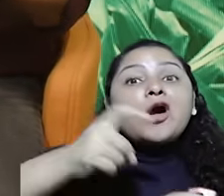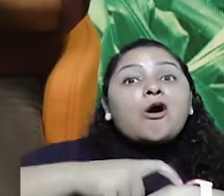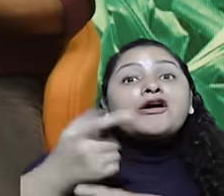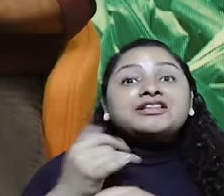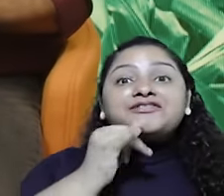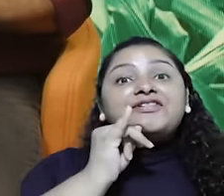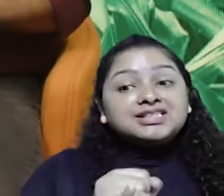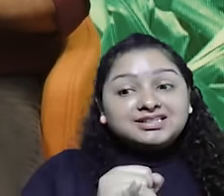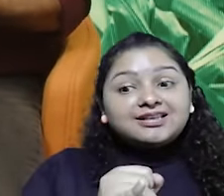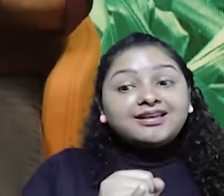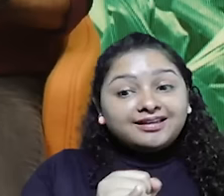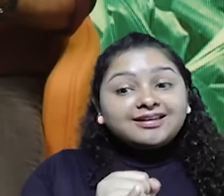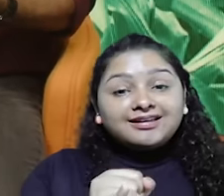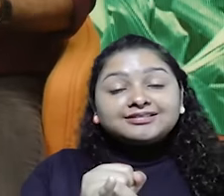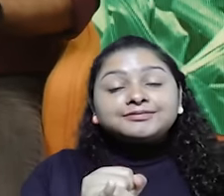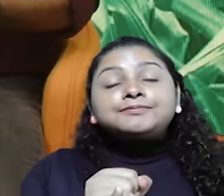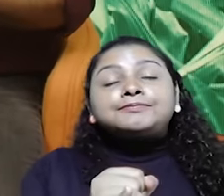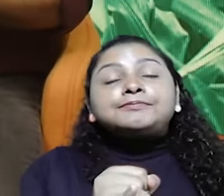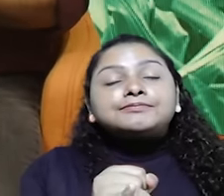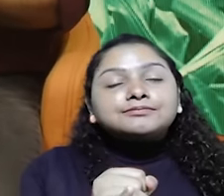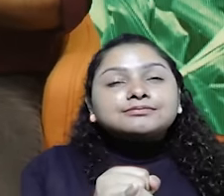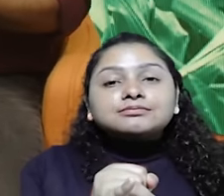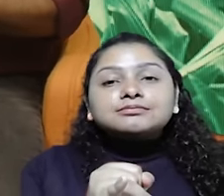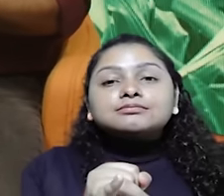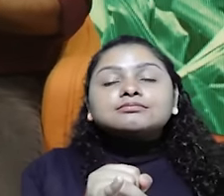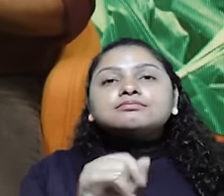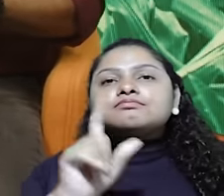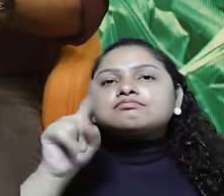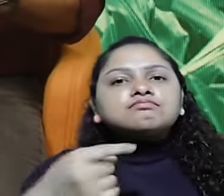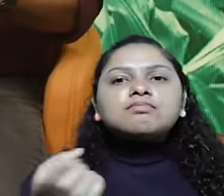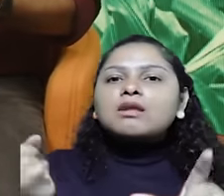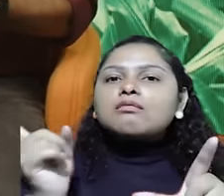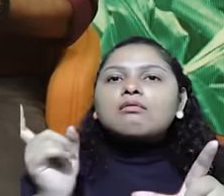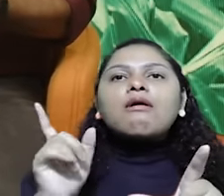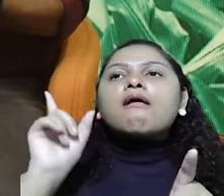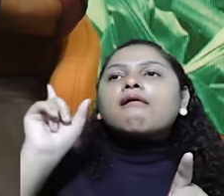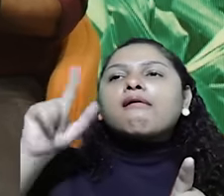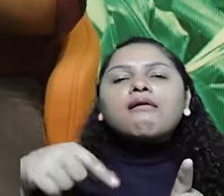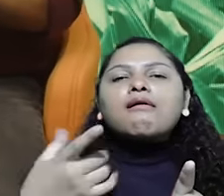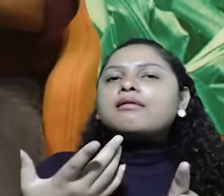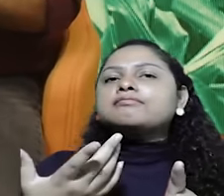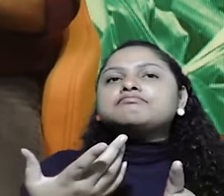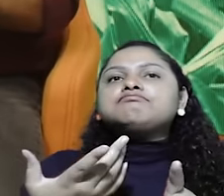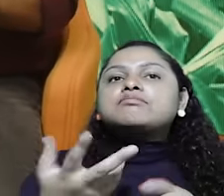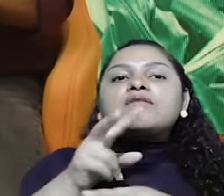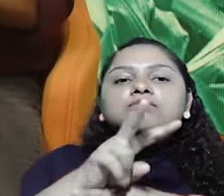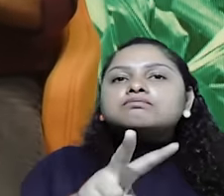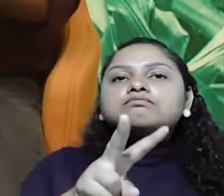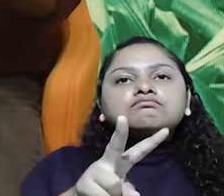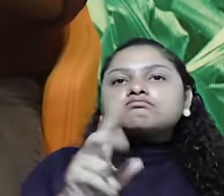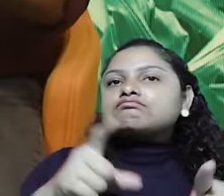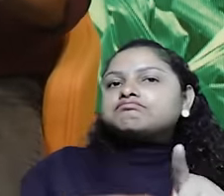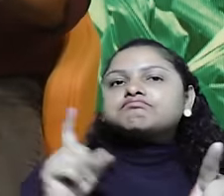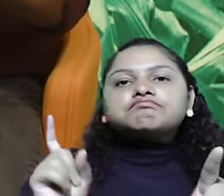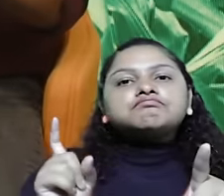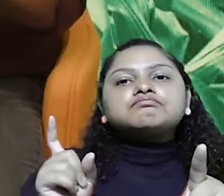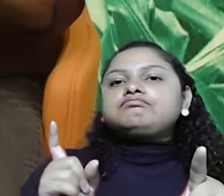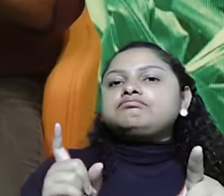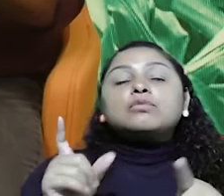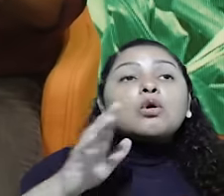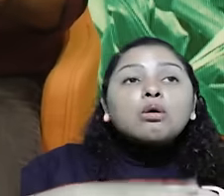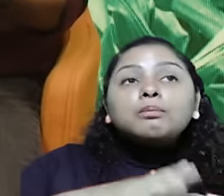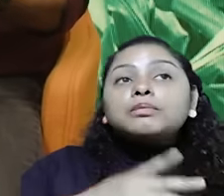for repassar essa declaração é uma espécie de declaração ela já vai automática a fiscalização ela já vai poder falar ó você tá fazendo